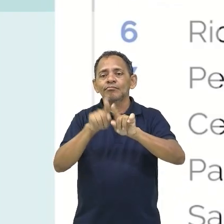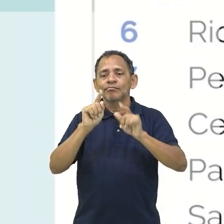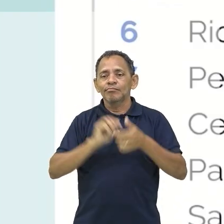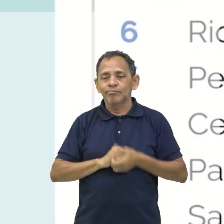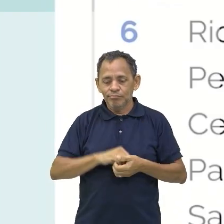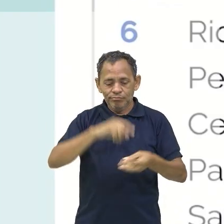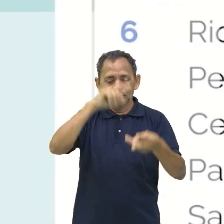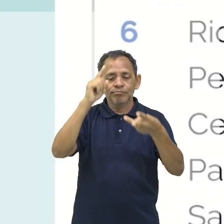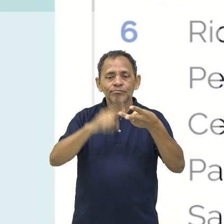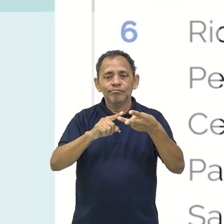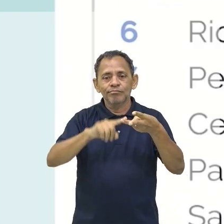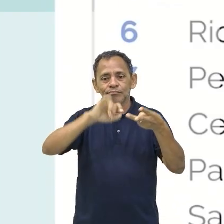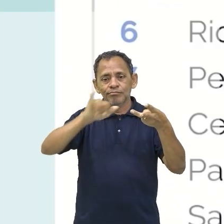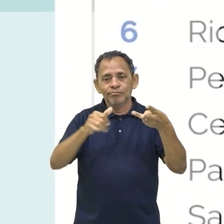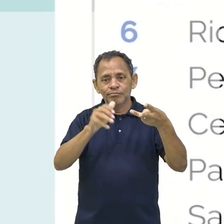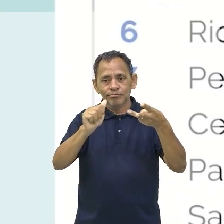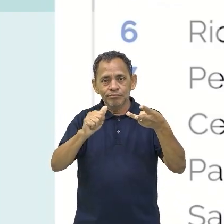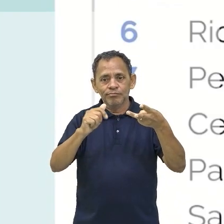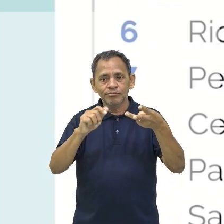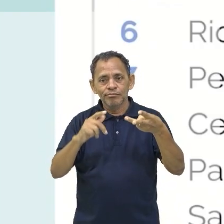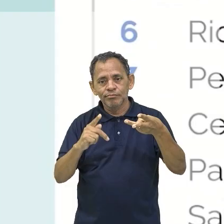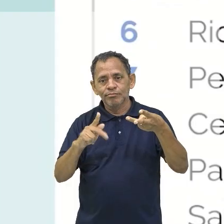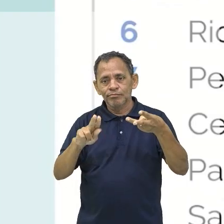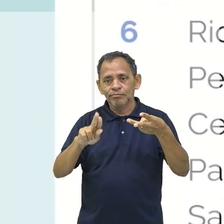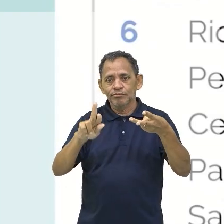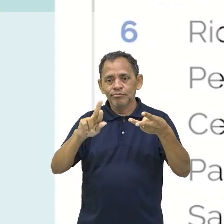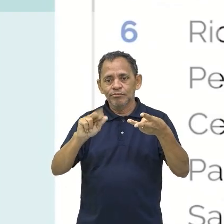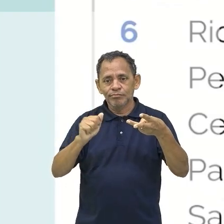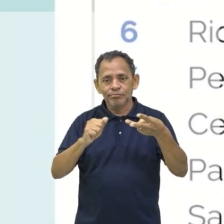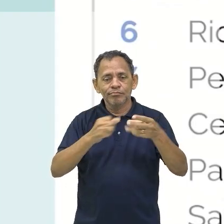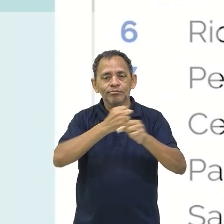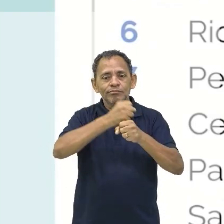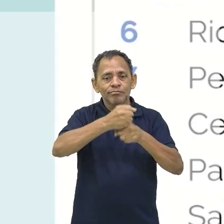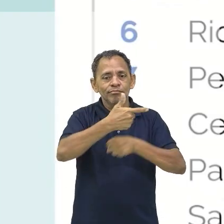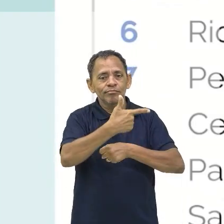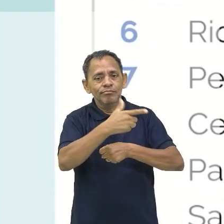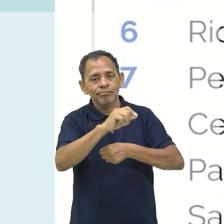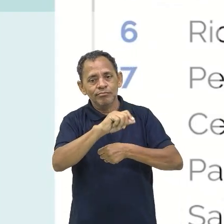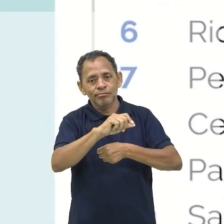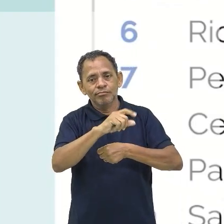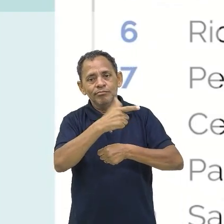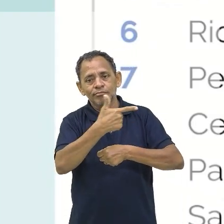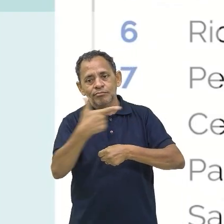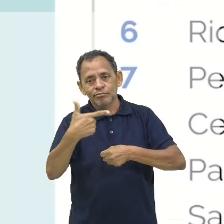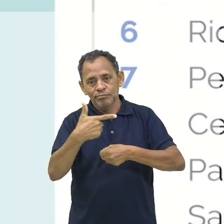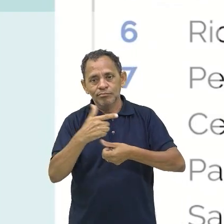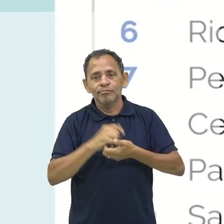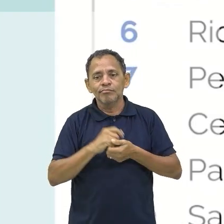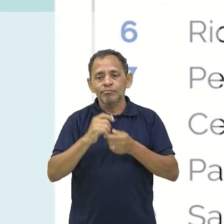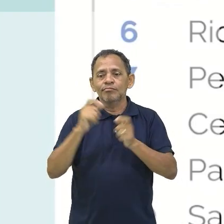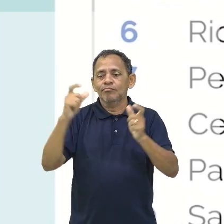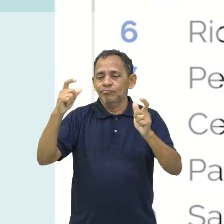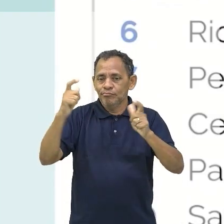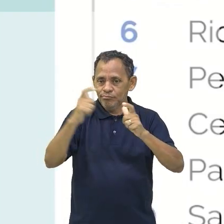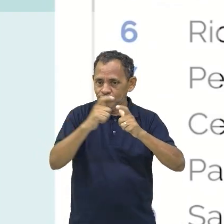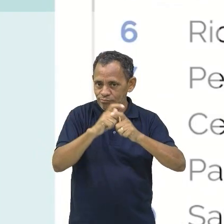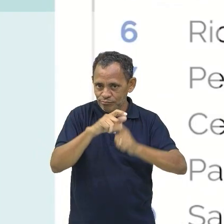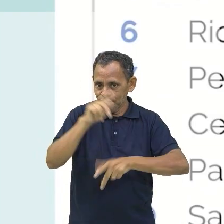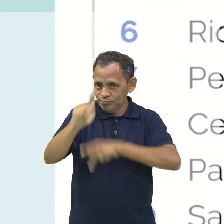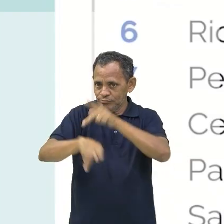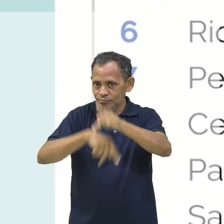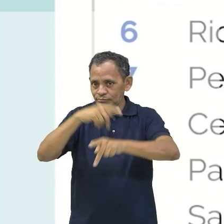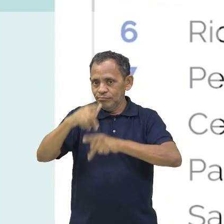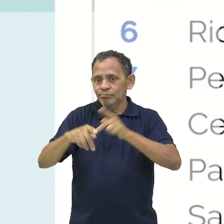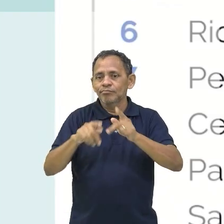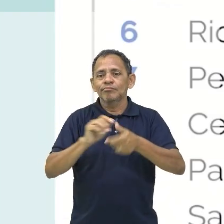Japurá, que é o município, né, em 2022, era o município com a menor população,